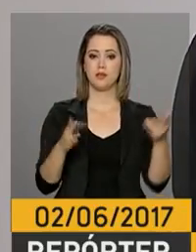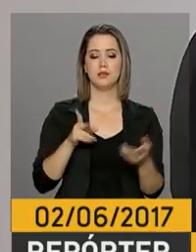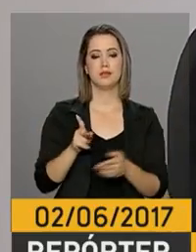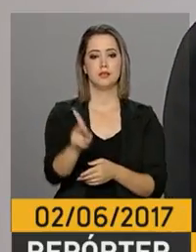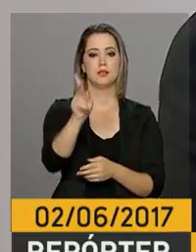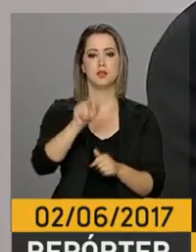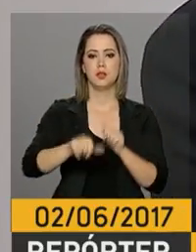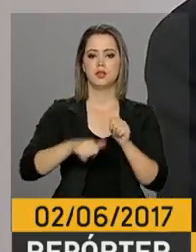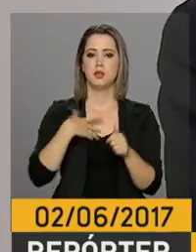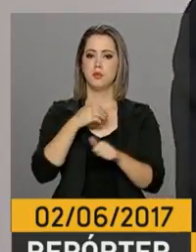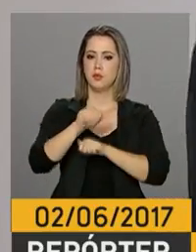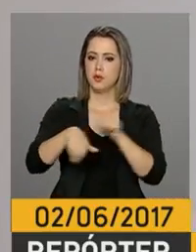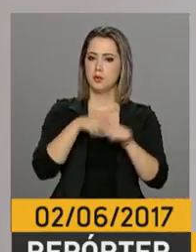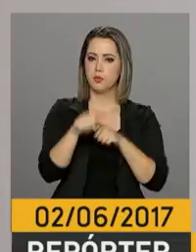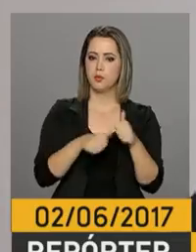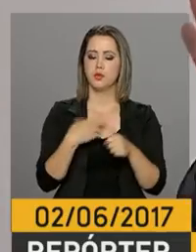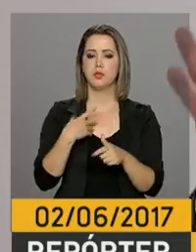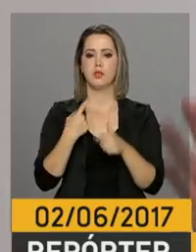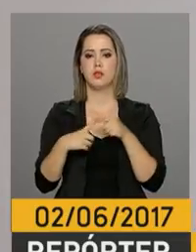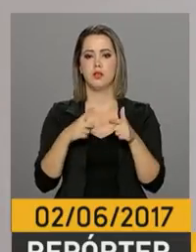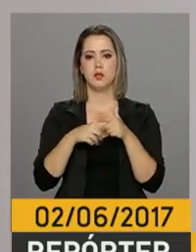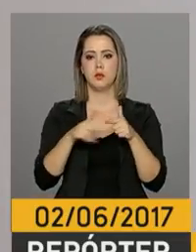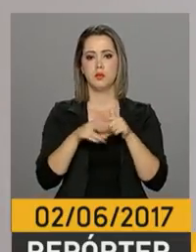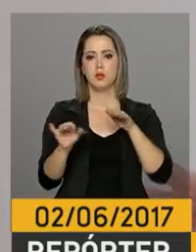um problema institucional